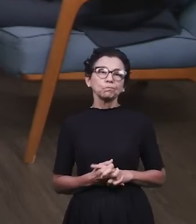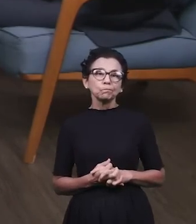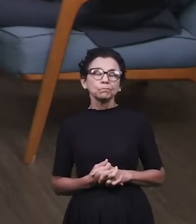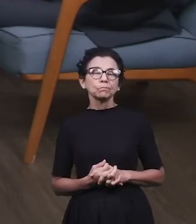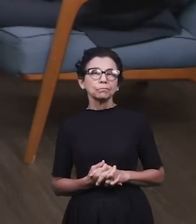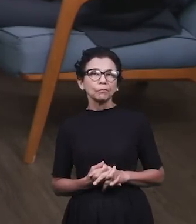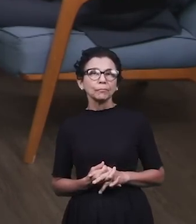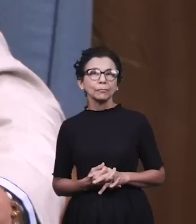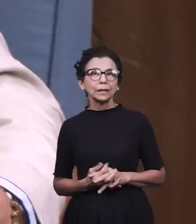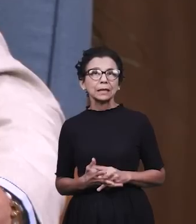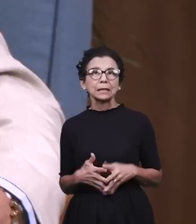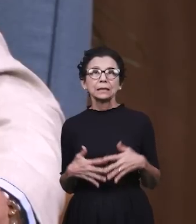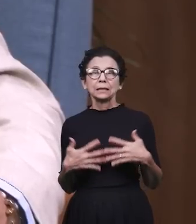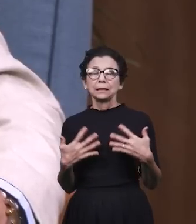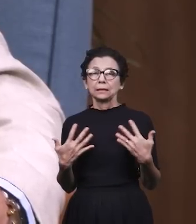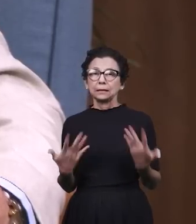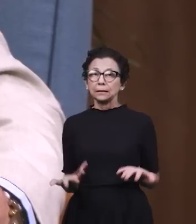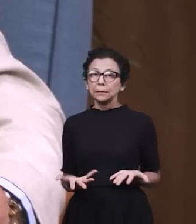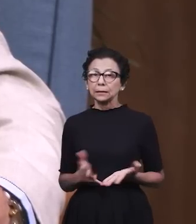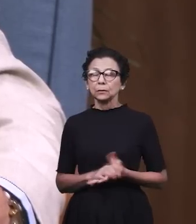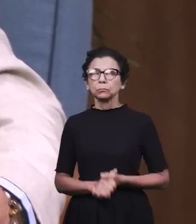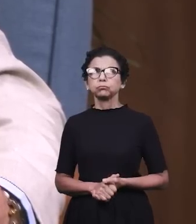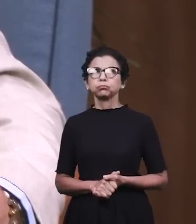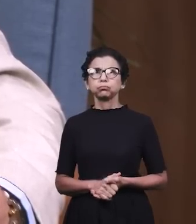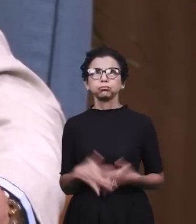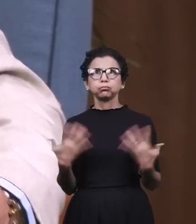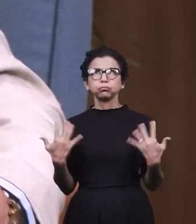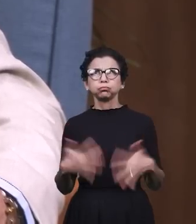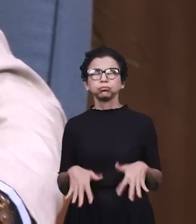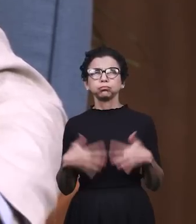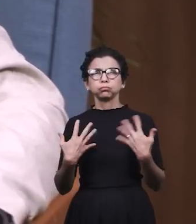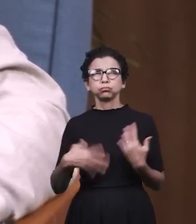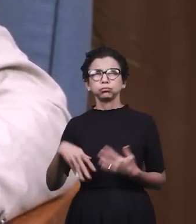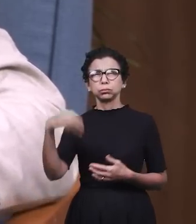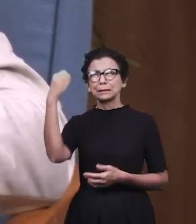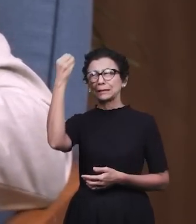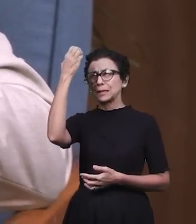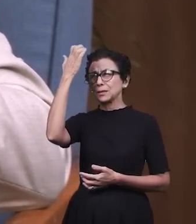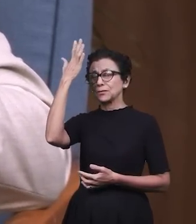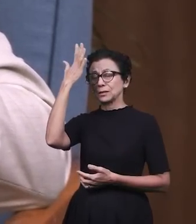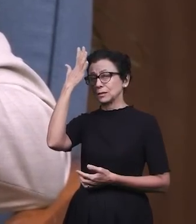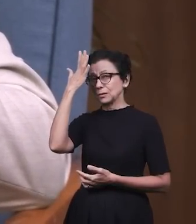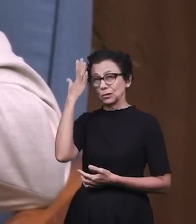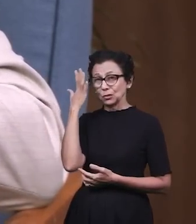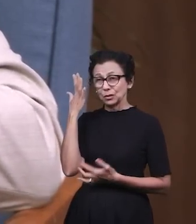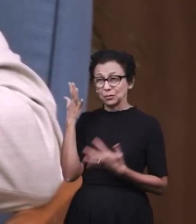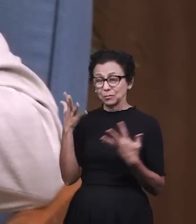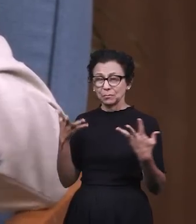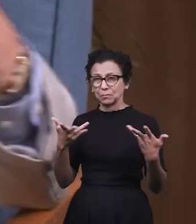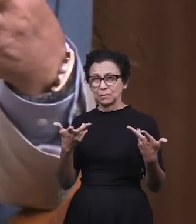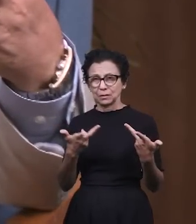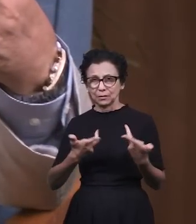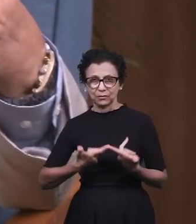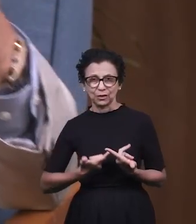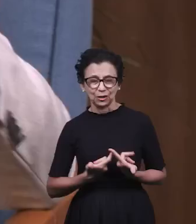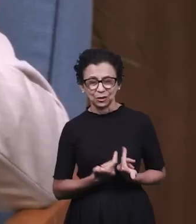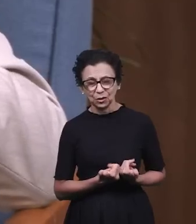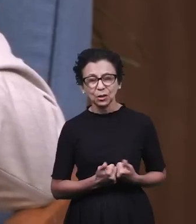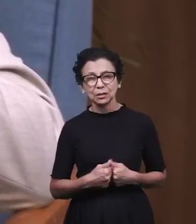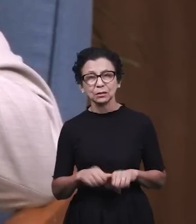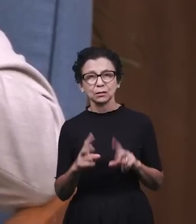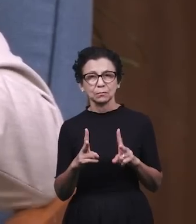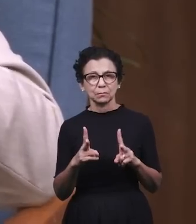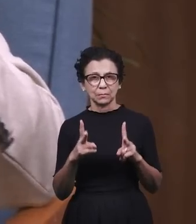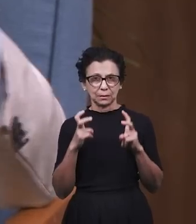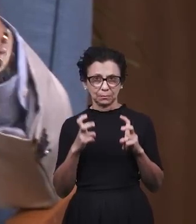a quantidade de revelações é tão maravilhosa que a gente tem percebido ao longo da Escola